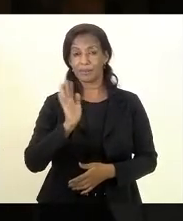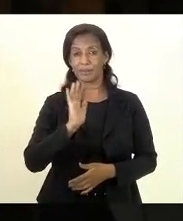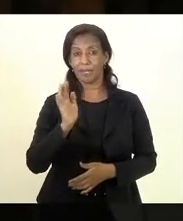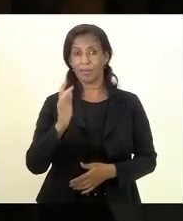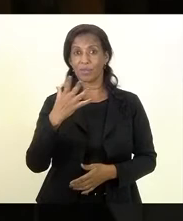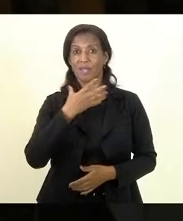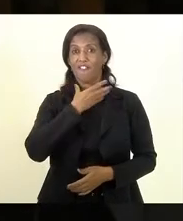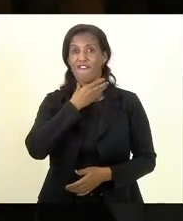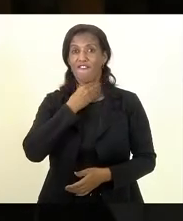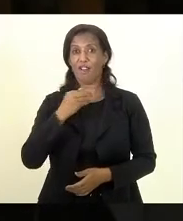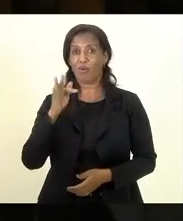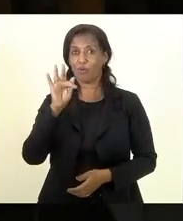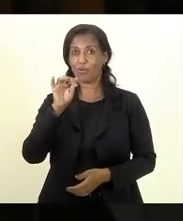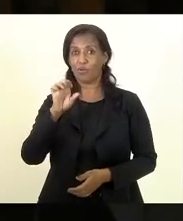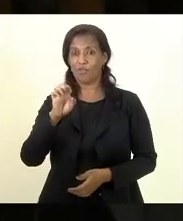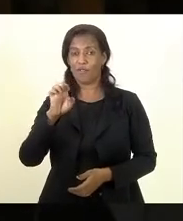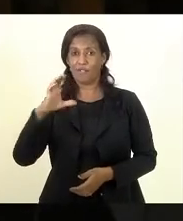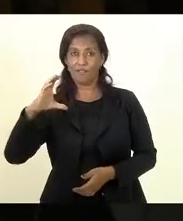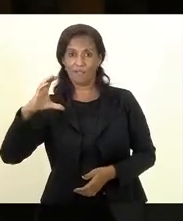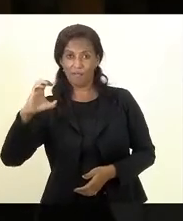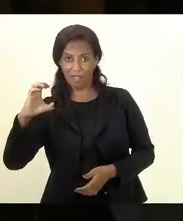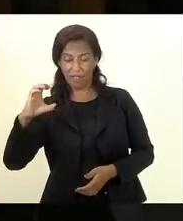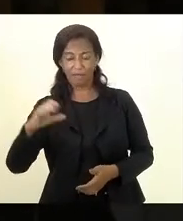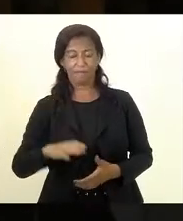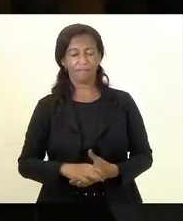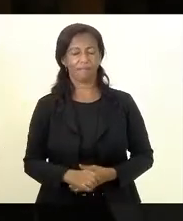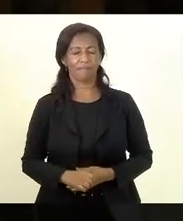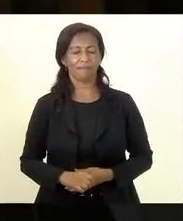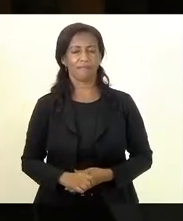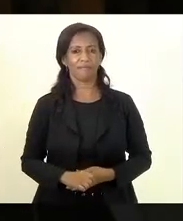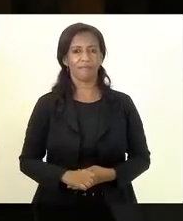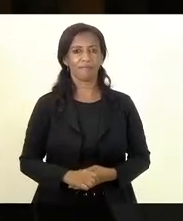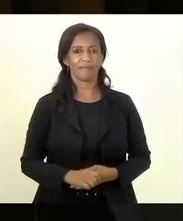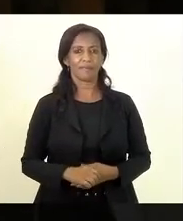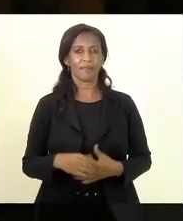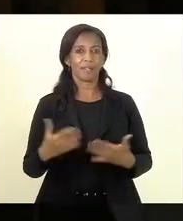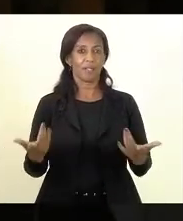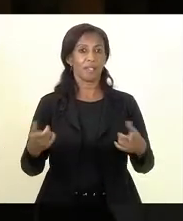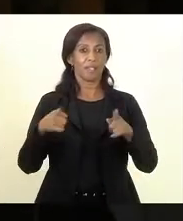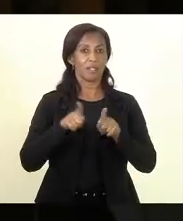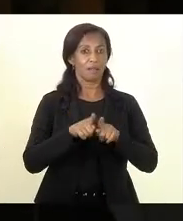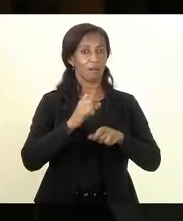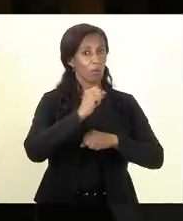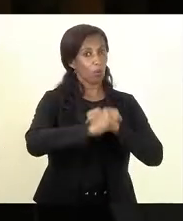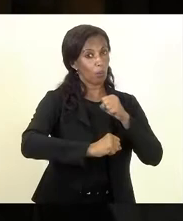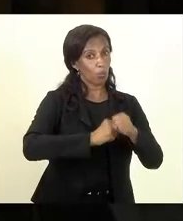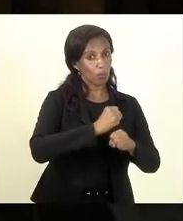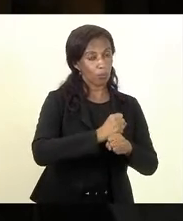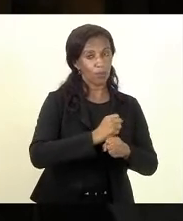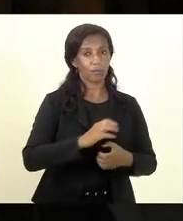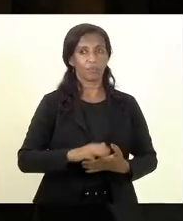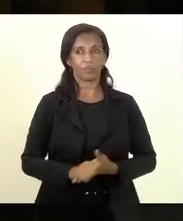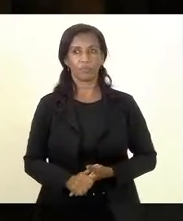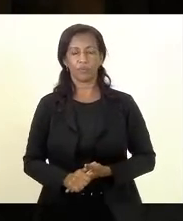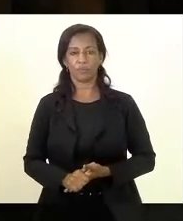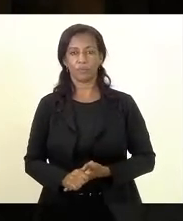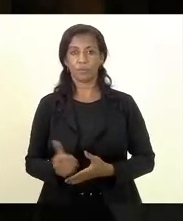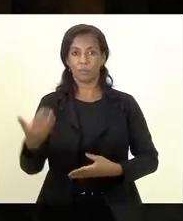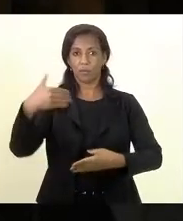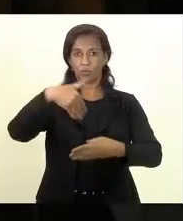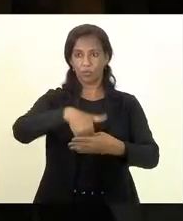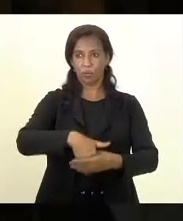news, na opinião pública, e, quiçá, o ano que vem, nas